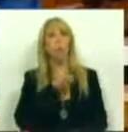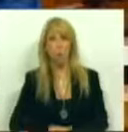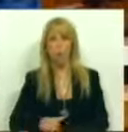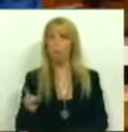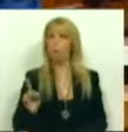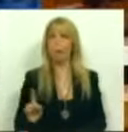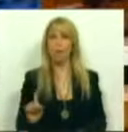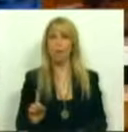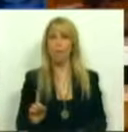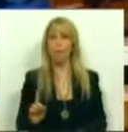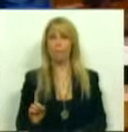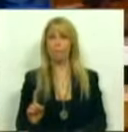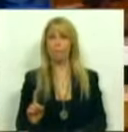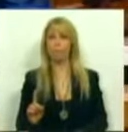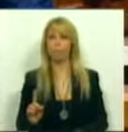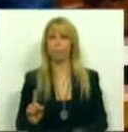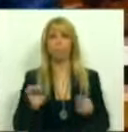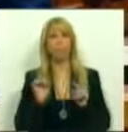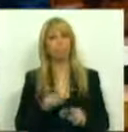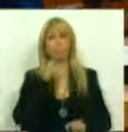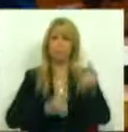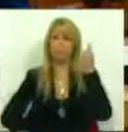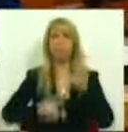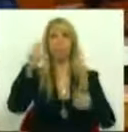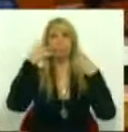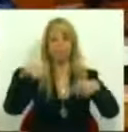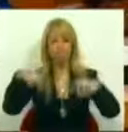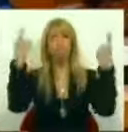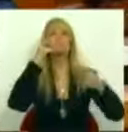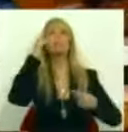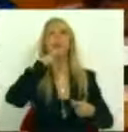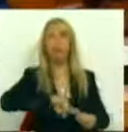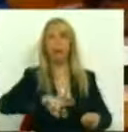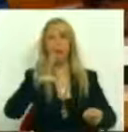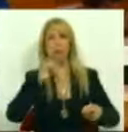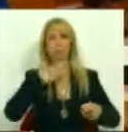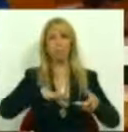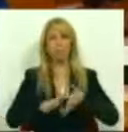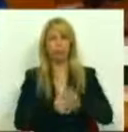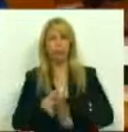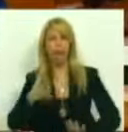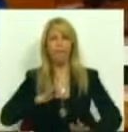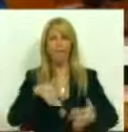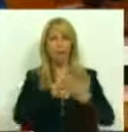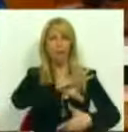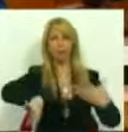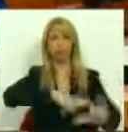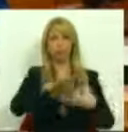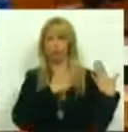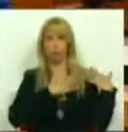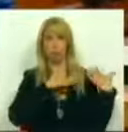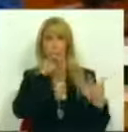Concordam ou não concordam com esta denúncia daqueles que com oportunismo querem agitar irresponsavelmente